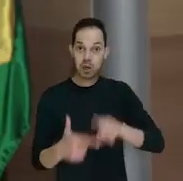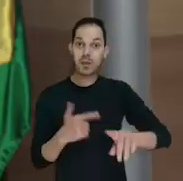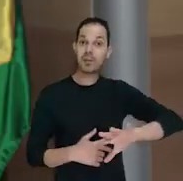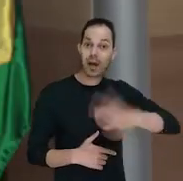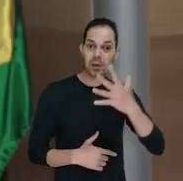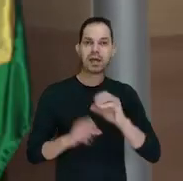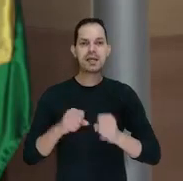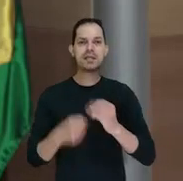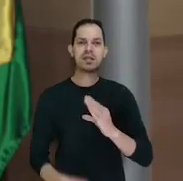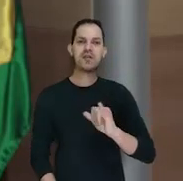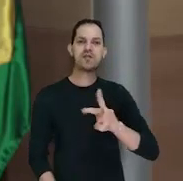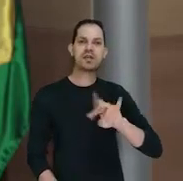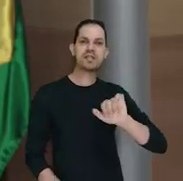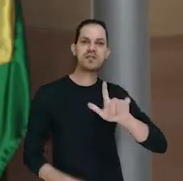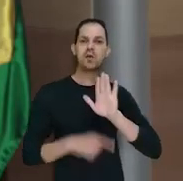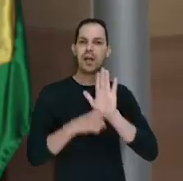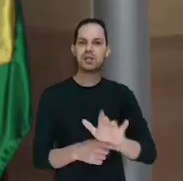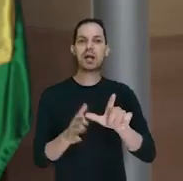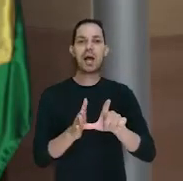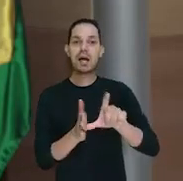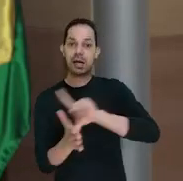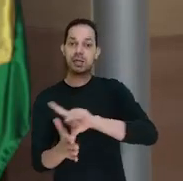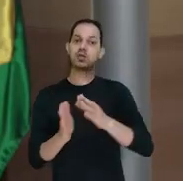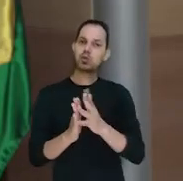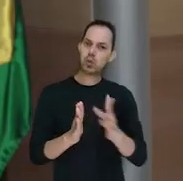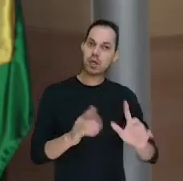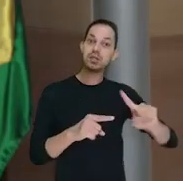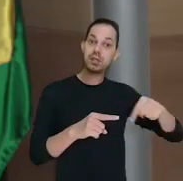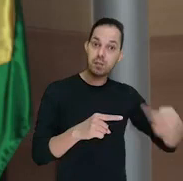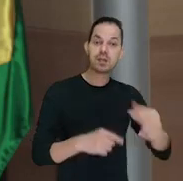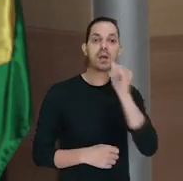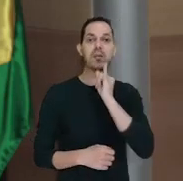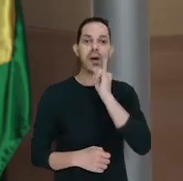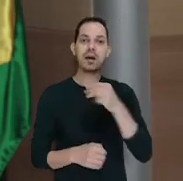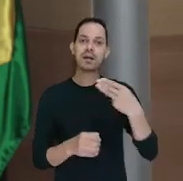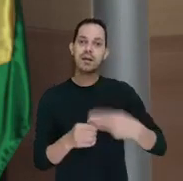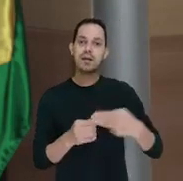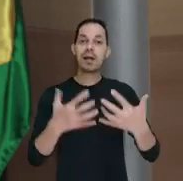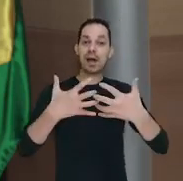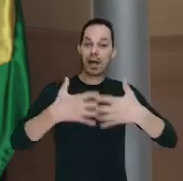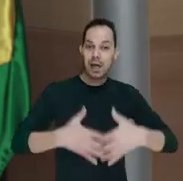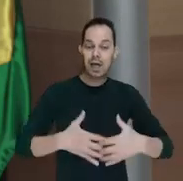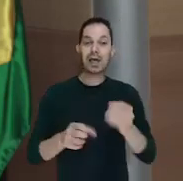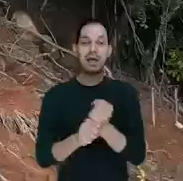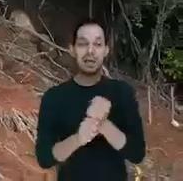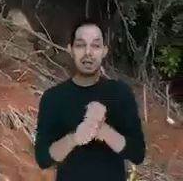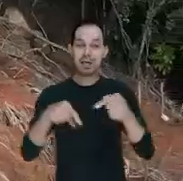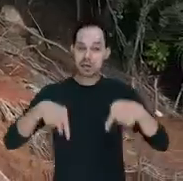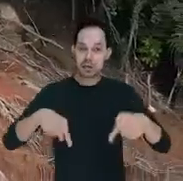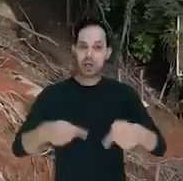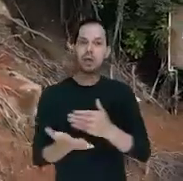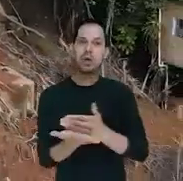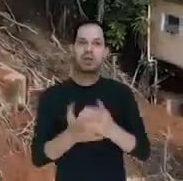O trabalho da Defesa Civil Nacional acontece antes, durante e depois dos desastres. Vejam o caso do município de Petrópolis, que foi atingido por fortes chuvas no